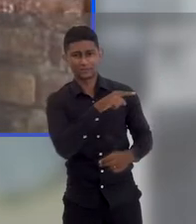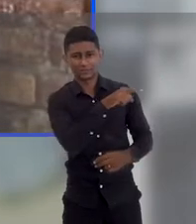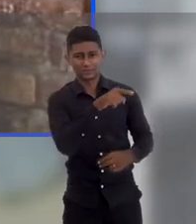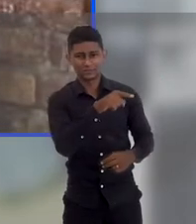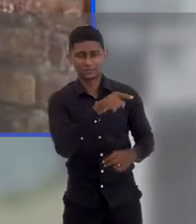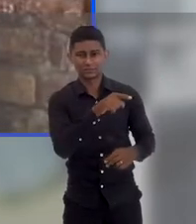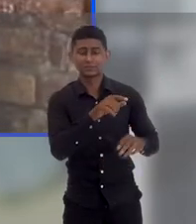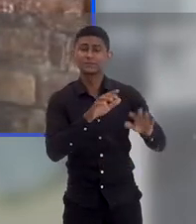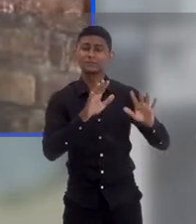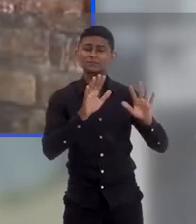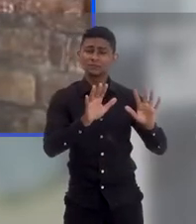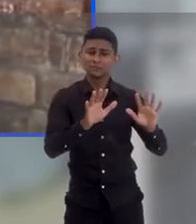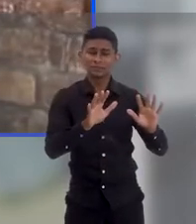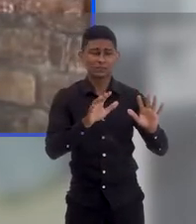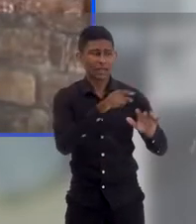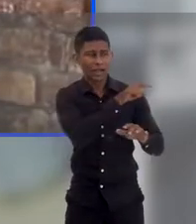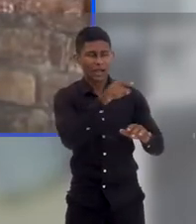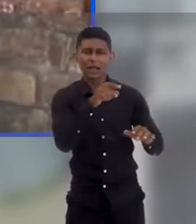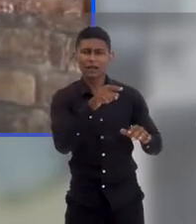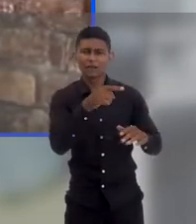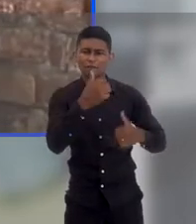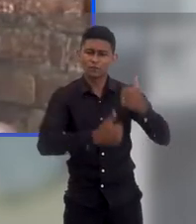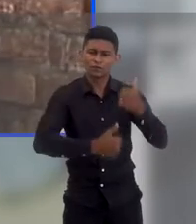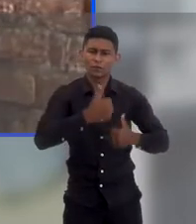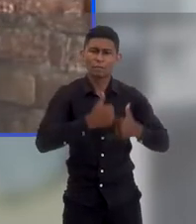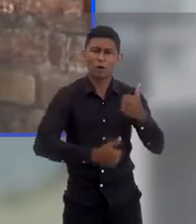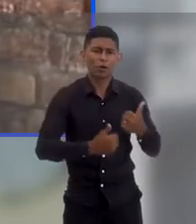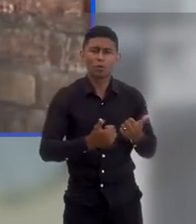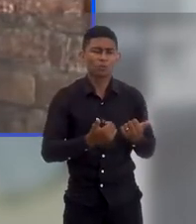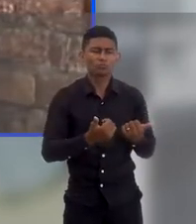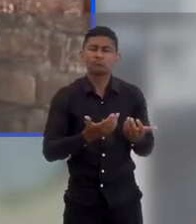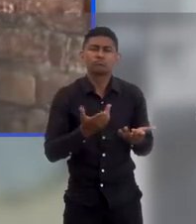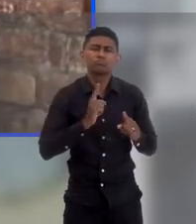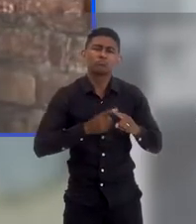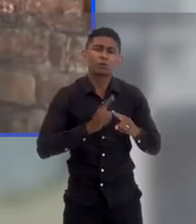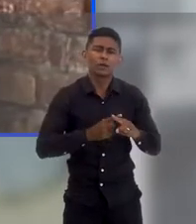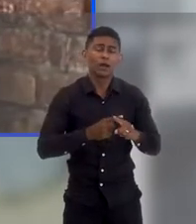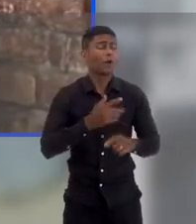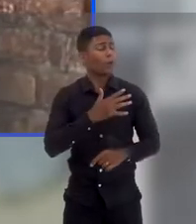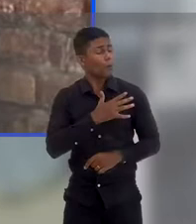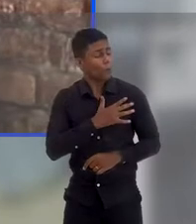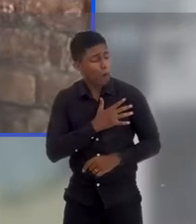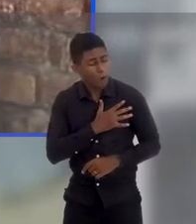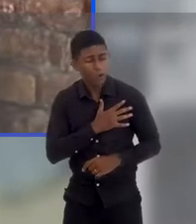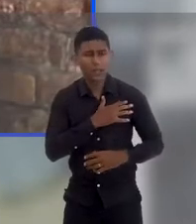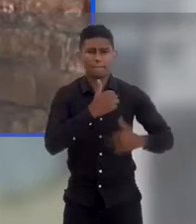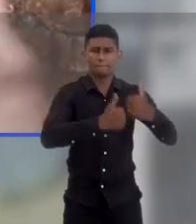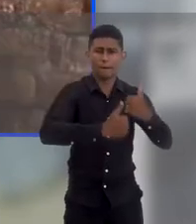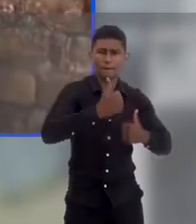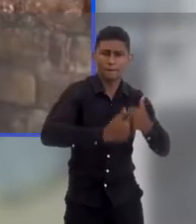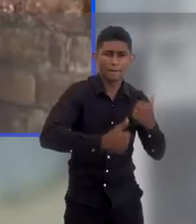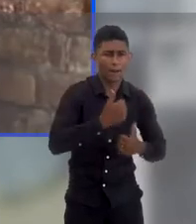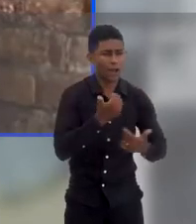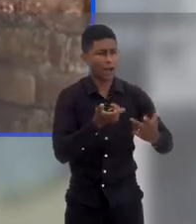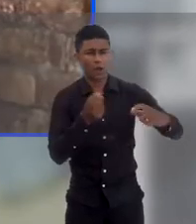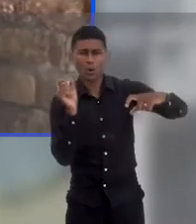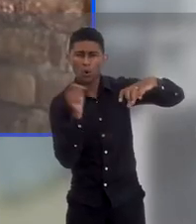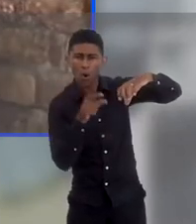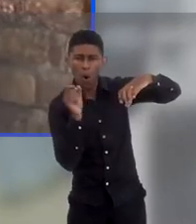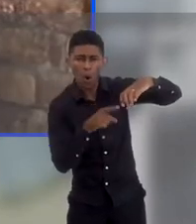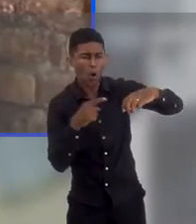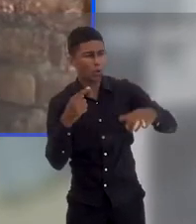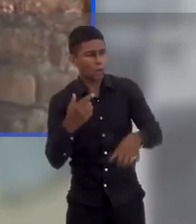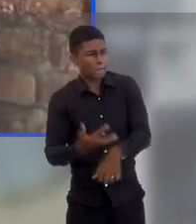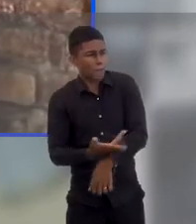entre as torcidas, o que une o torcedor de futebol é a paixão pelo aquele esporte, pela bola, pela rivalidade, pelo gol no